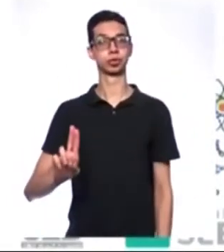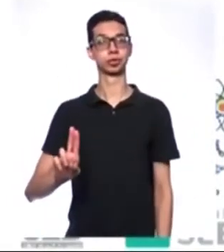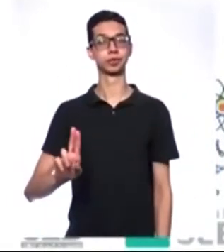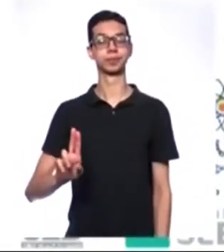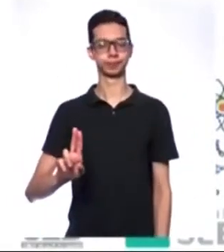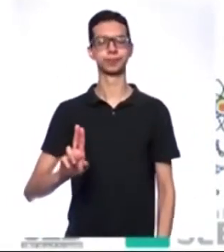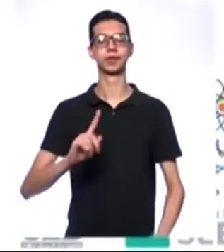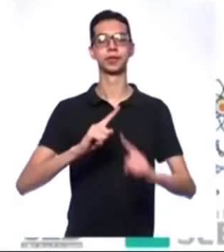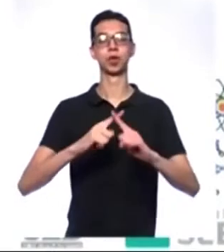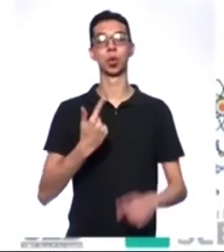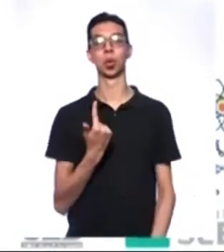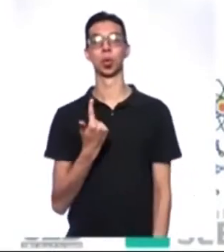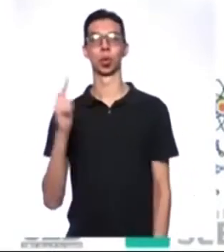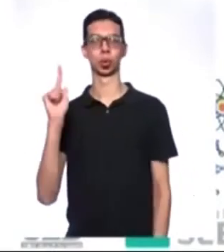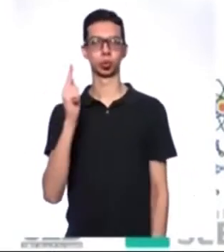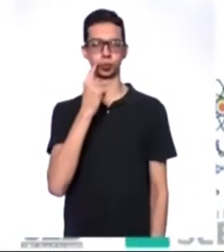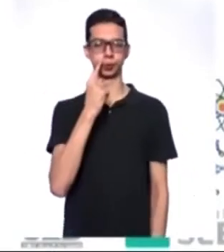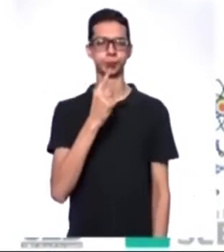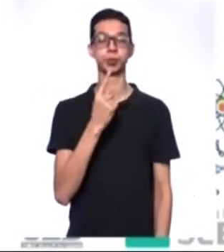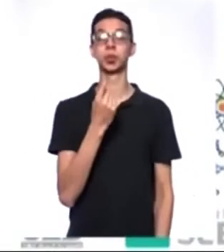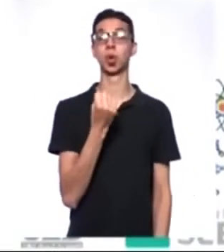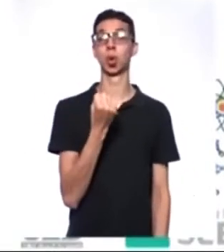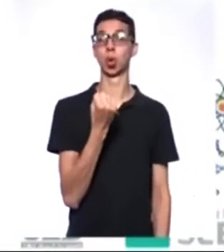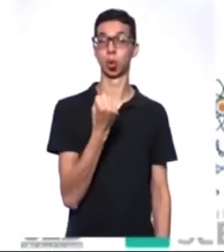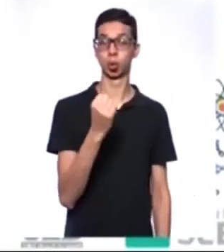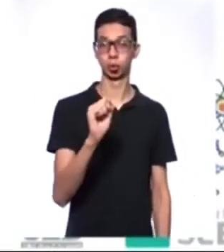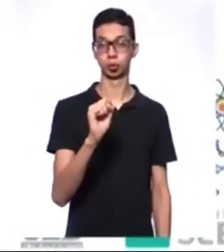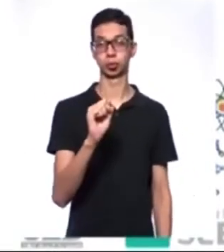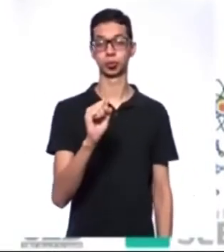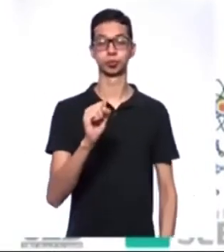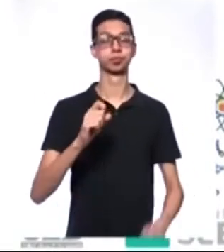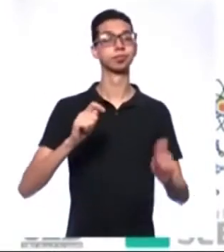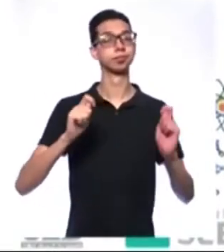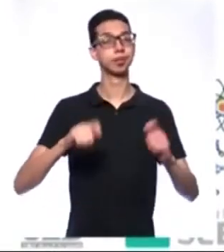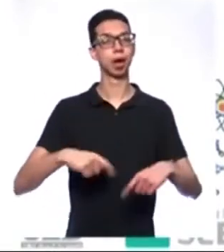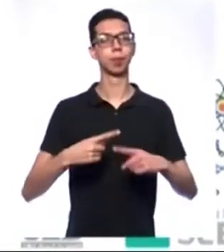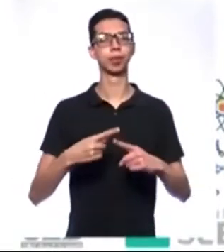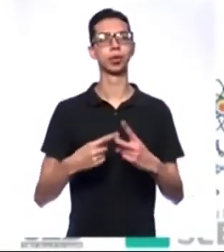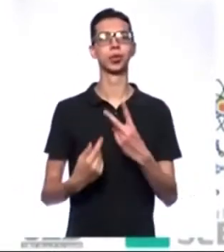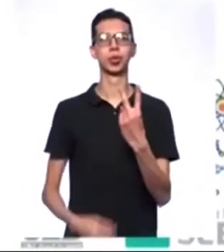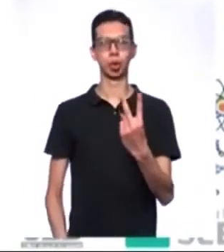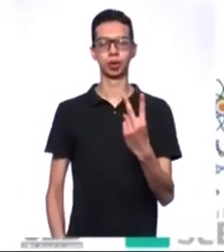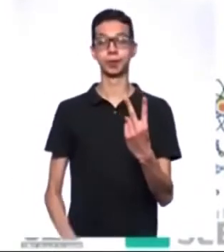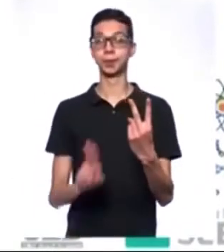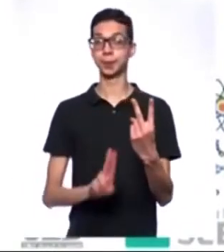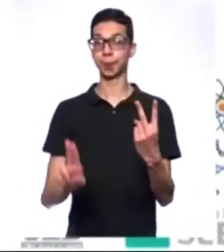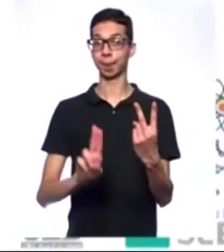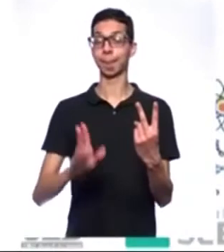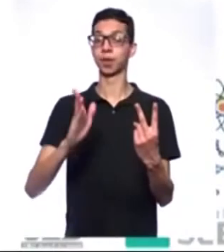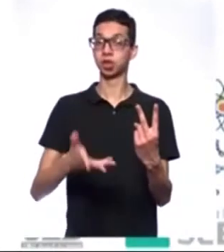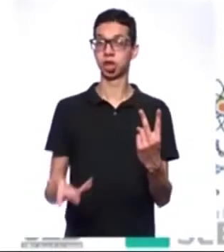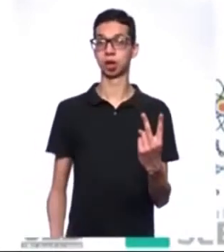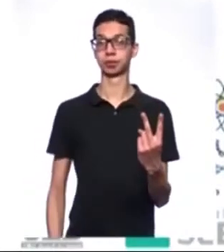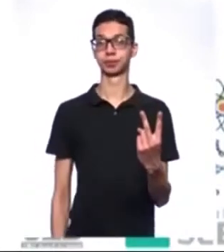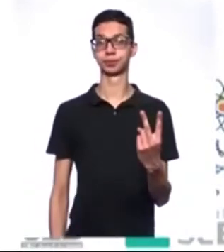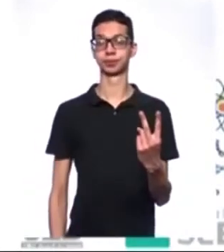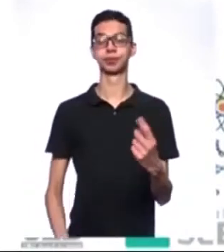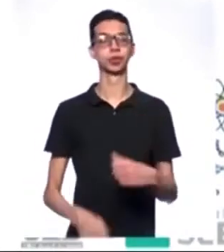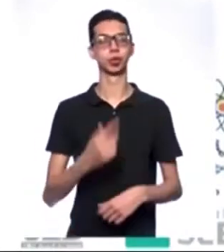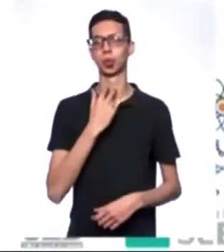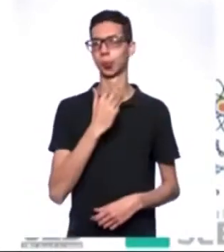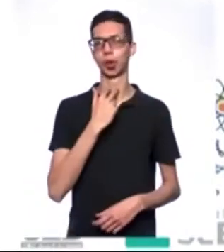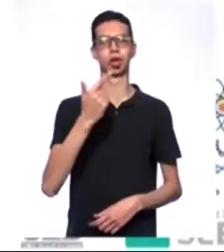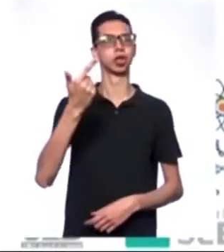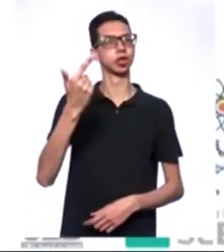a próxima casinha ela tem oito possibilidades pois dois algarismos já foram usados e você não pode